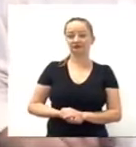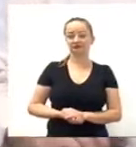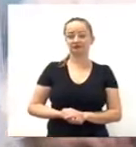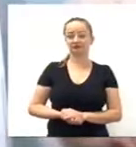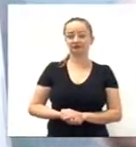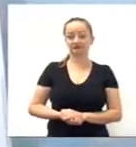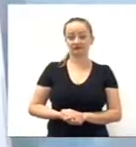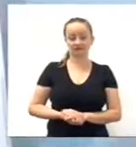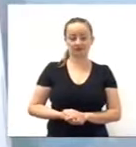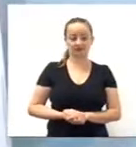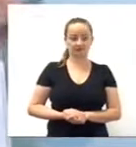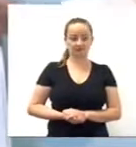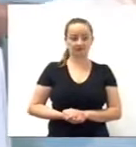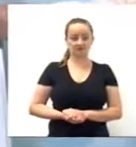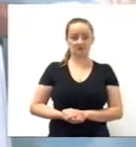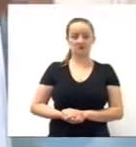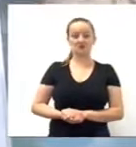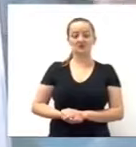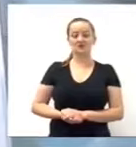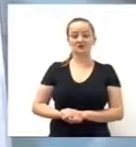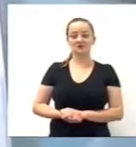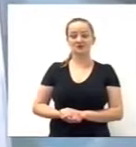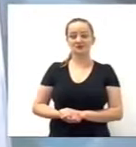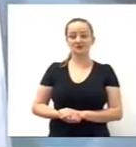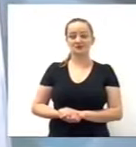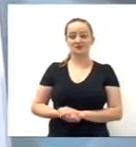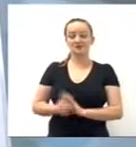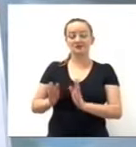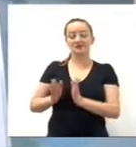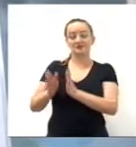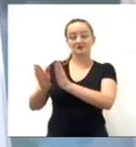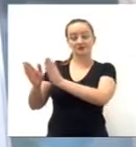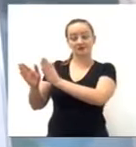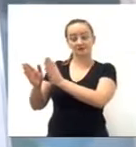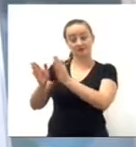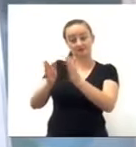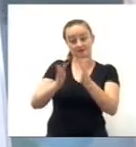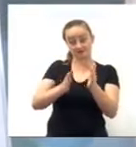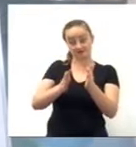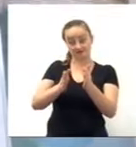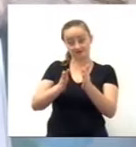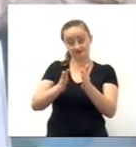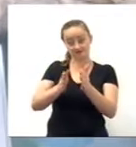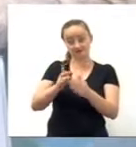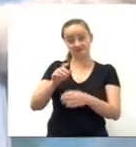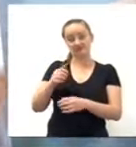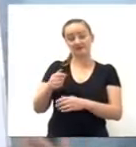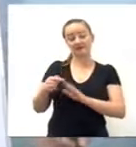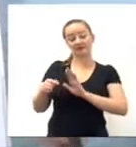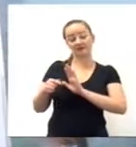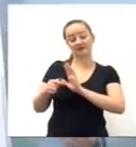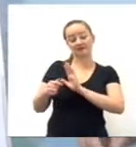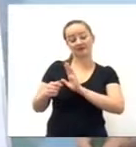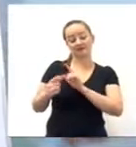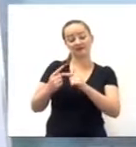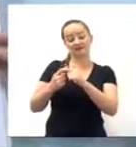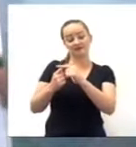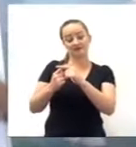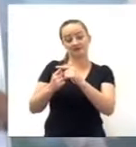Negativo, negativo. Nesse quadrante, o que eu tenho? Positivo e